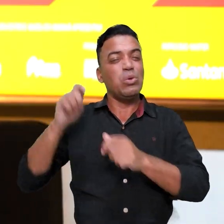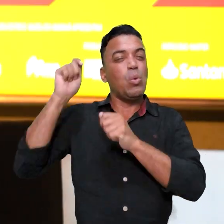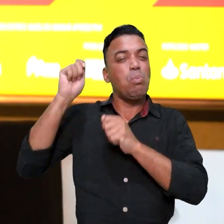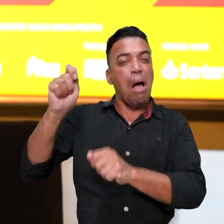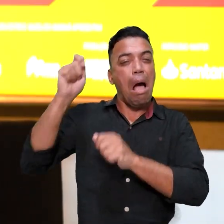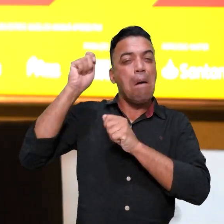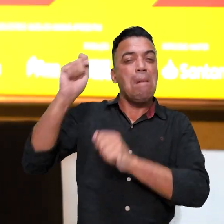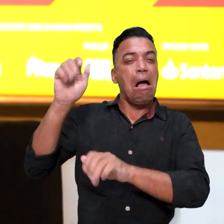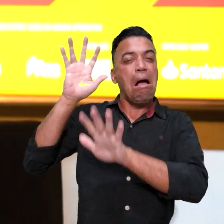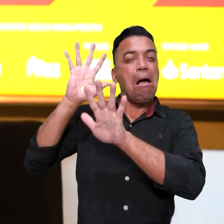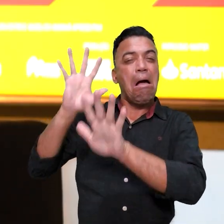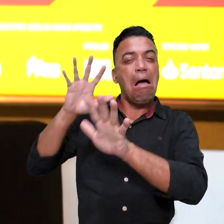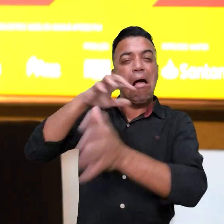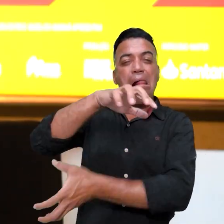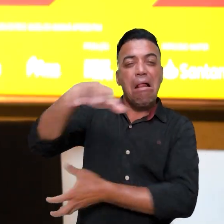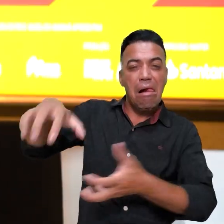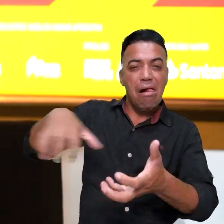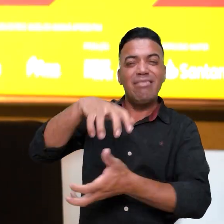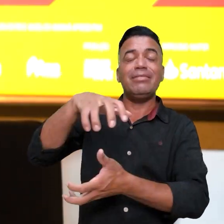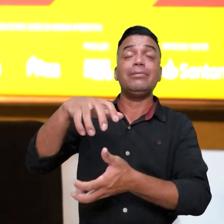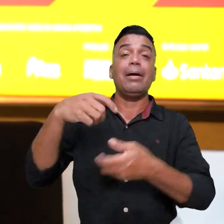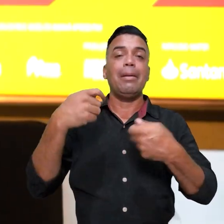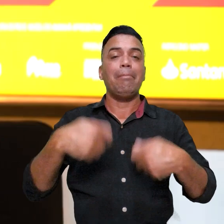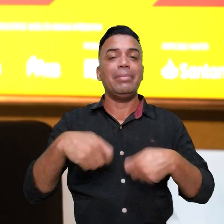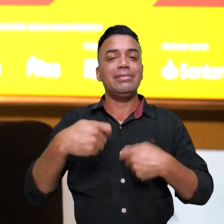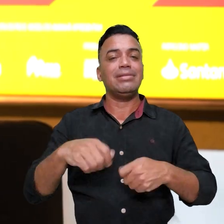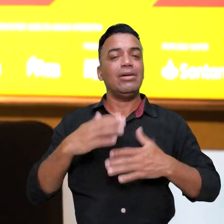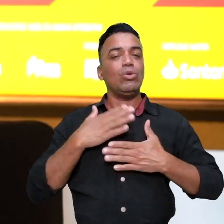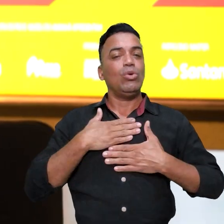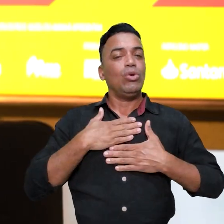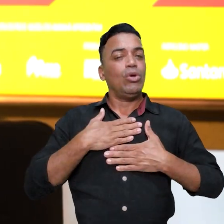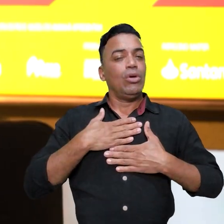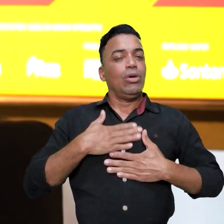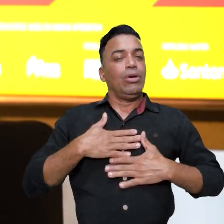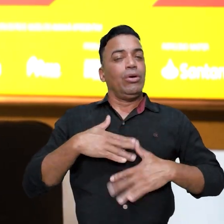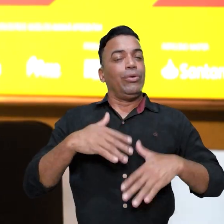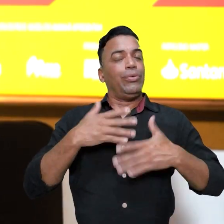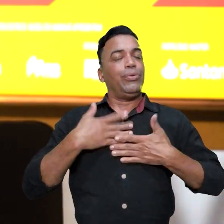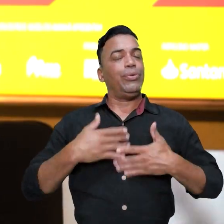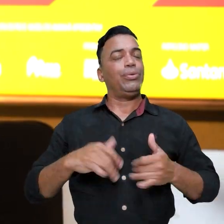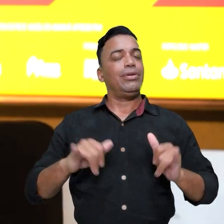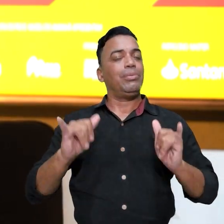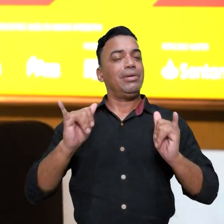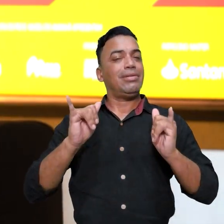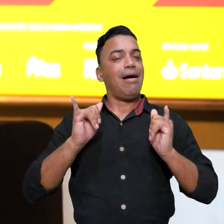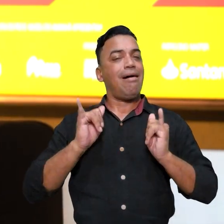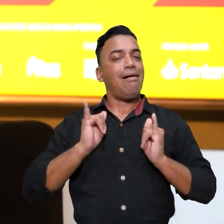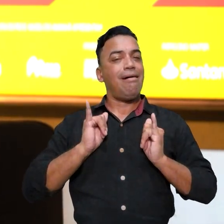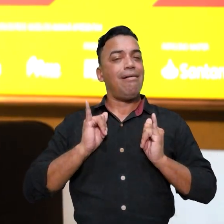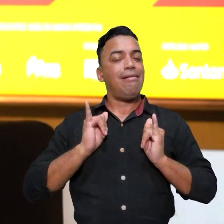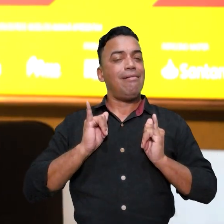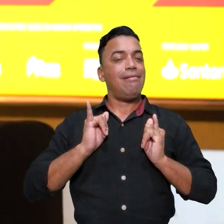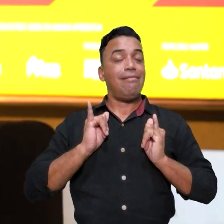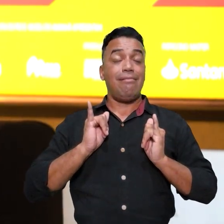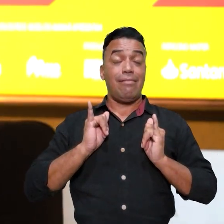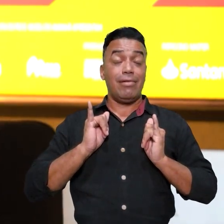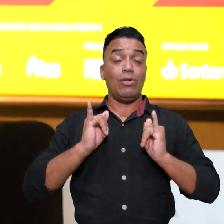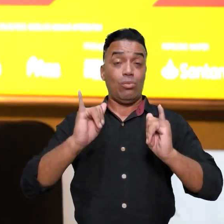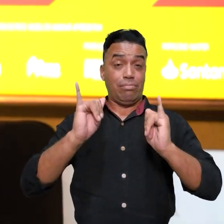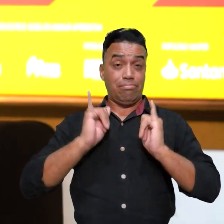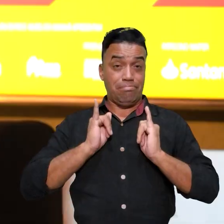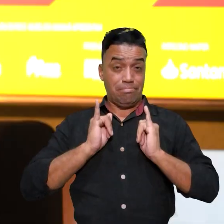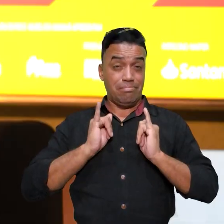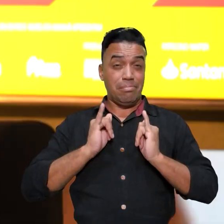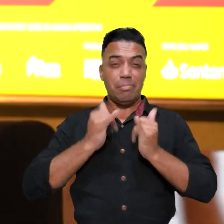marcha, precisando aquela coisa do repouso do guerreiro, sabe? E o repouso do guerreiro, aí